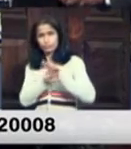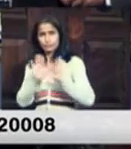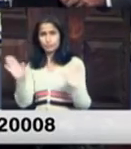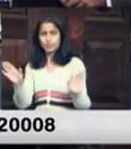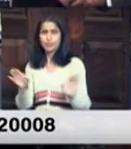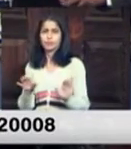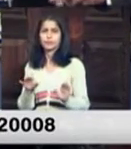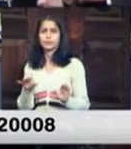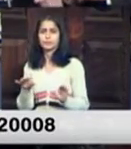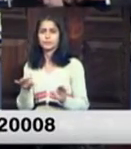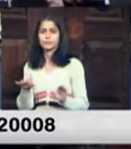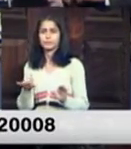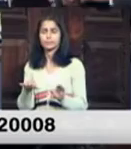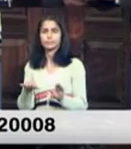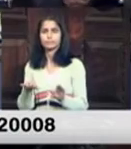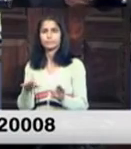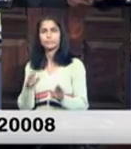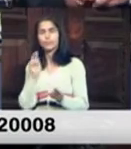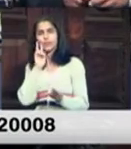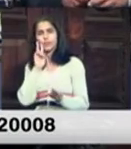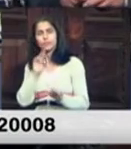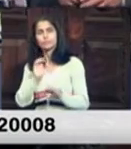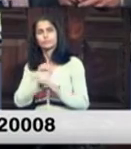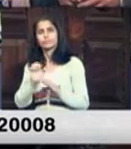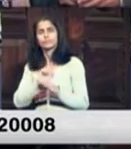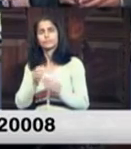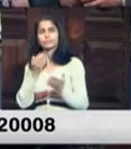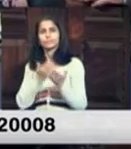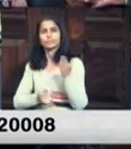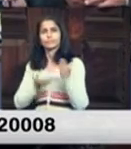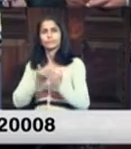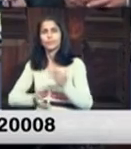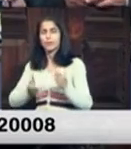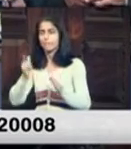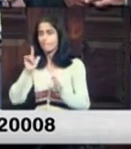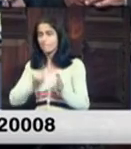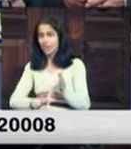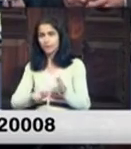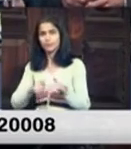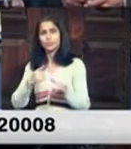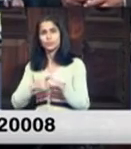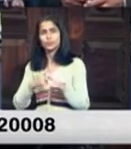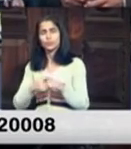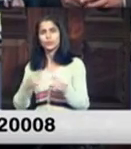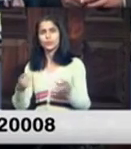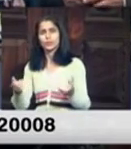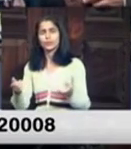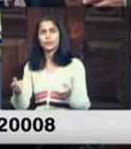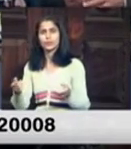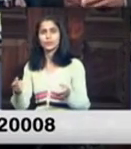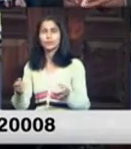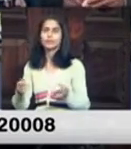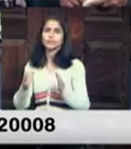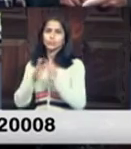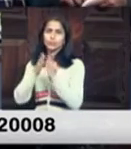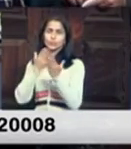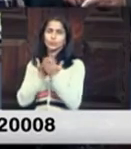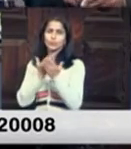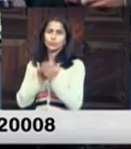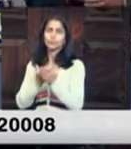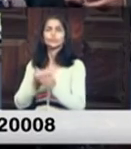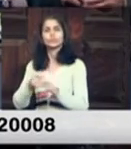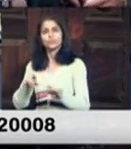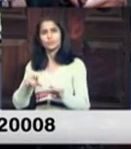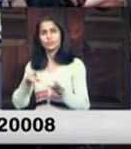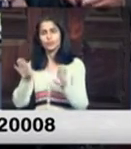ele dizendo que o Estado estava perdendo, o Estado vai perder mais ainda, porque está abrindo mão de escolas, está